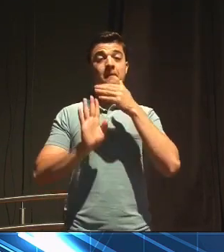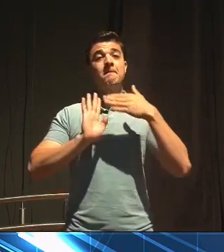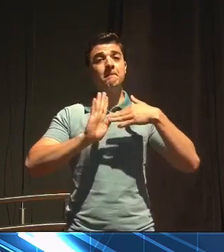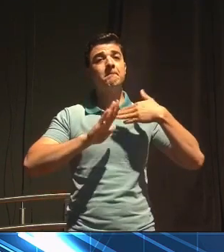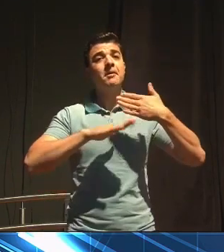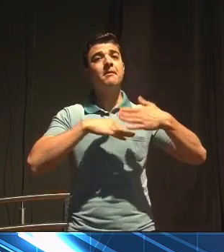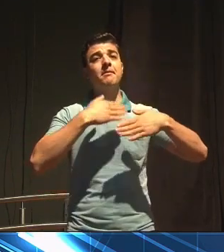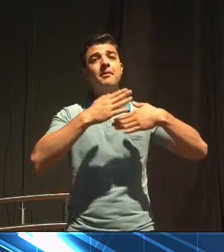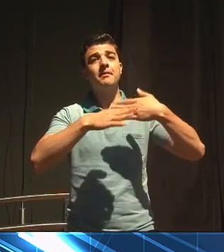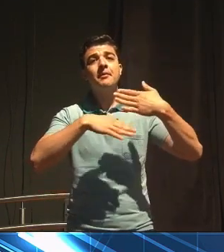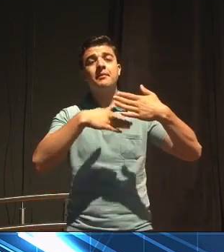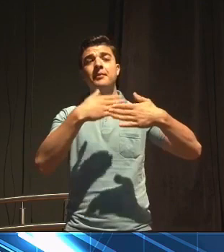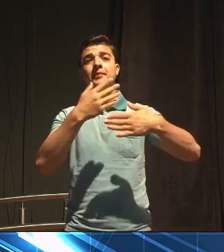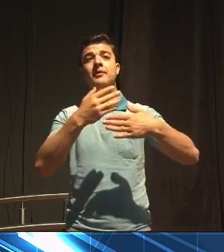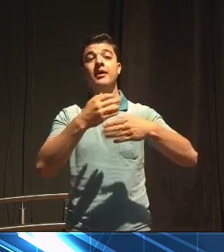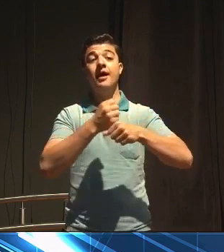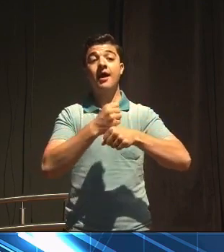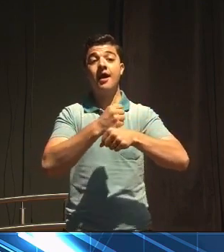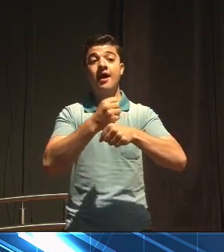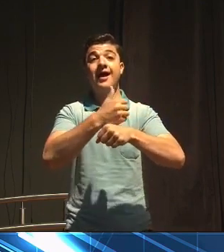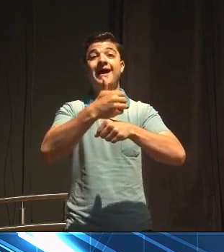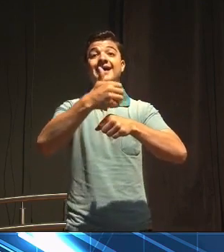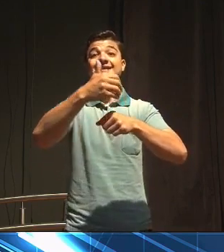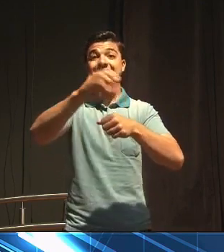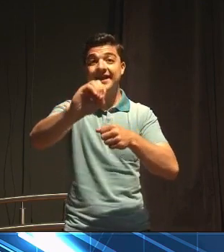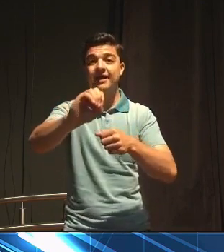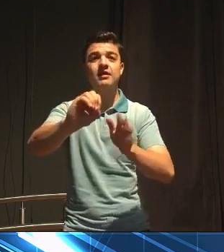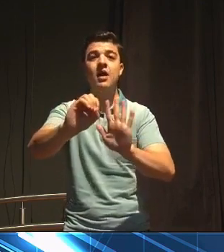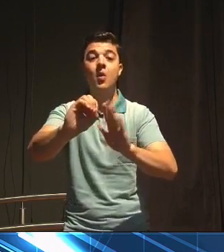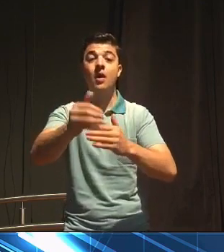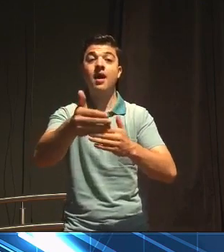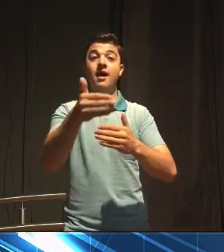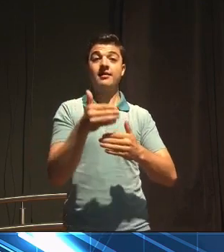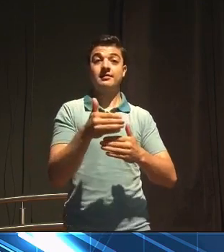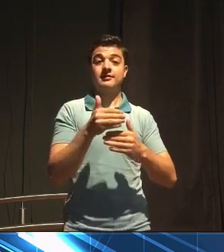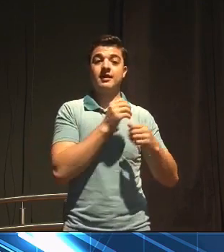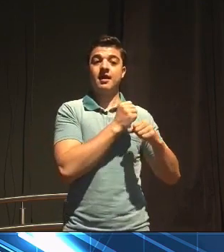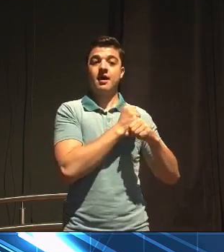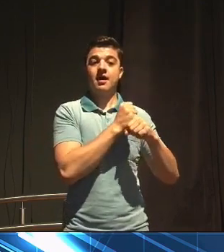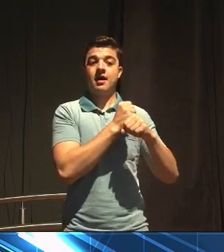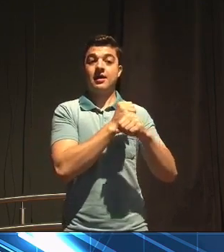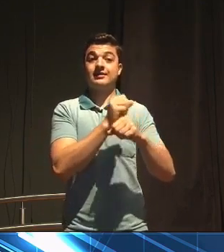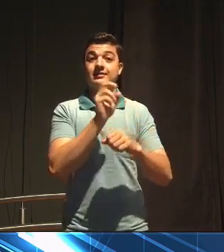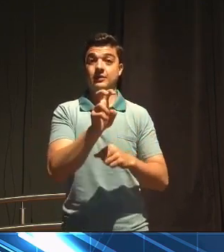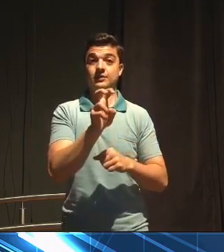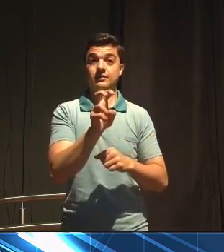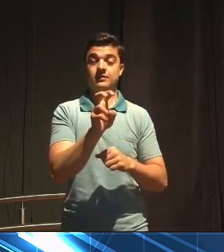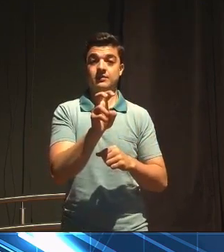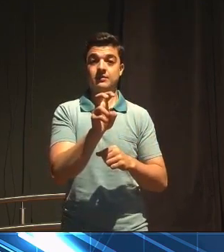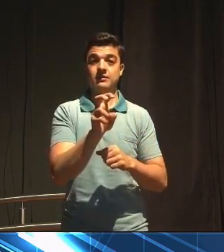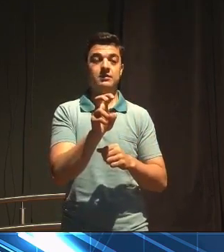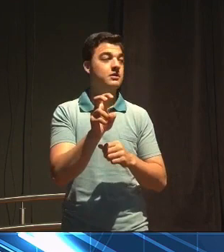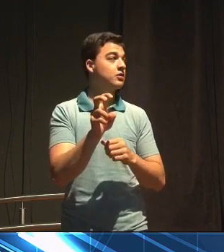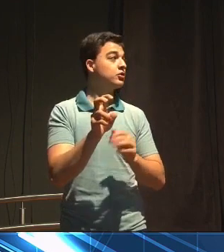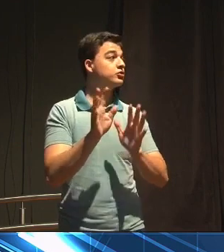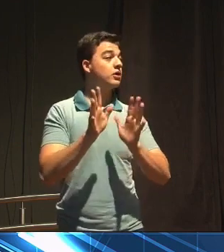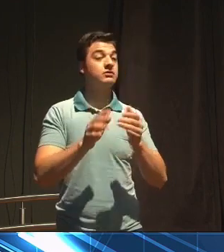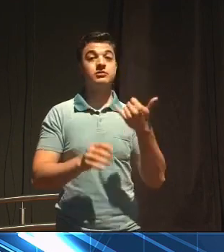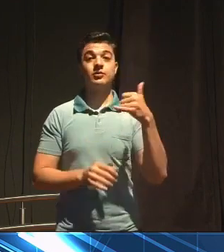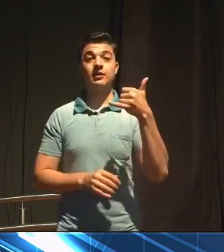evoluir a nossa experiência. 5 anos depois, a gente já estava descobrindo o que era essa coisinha